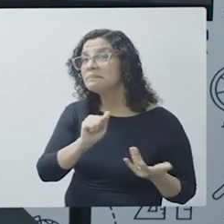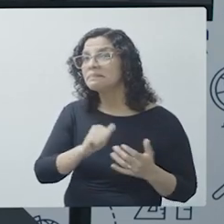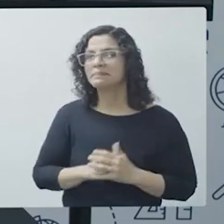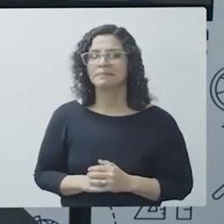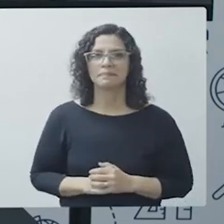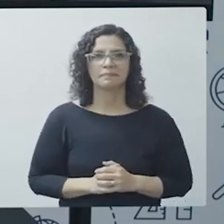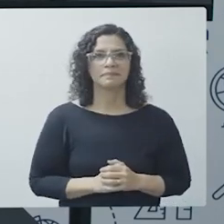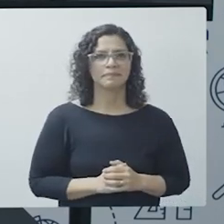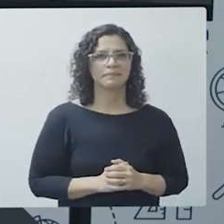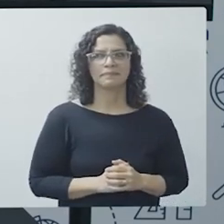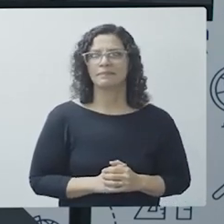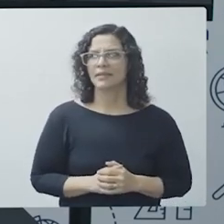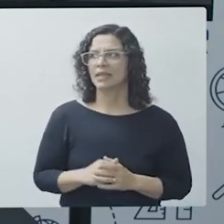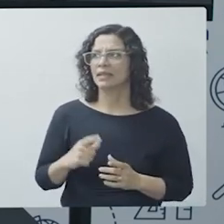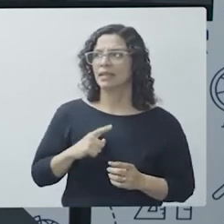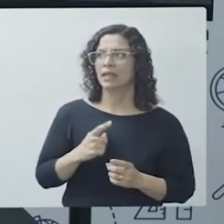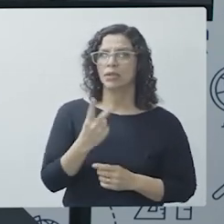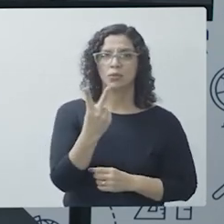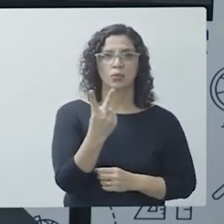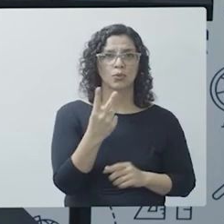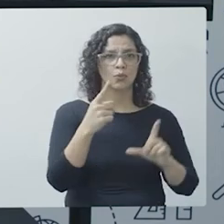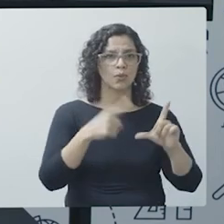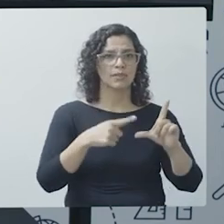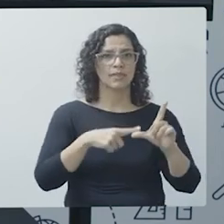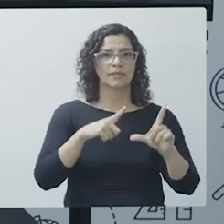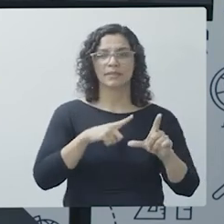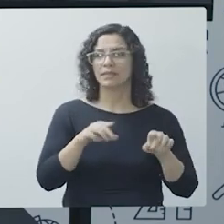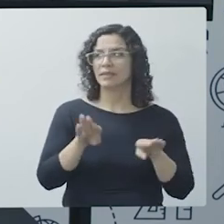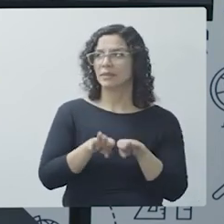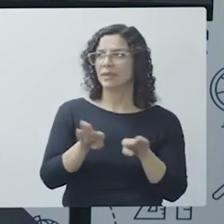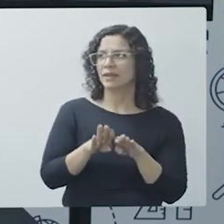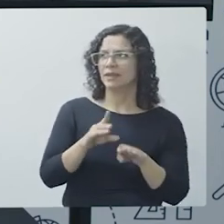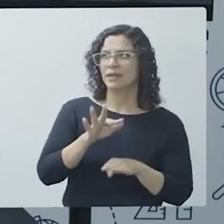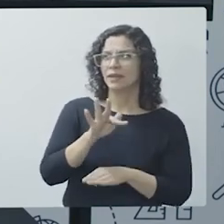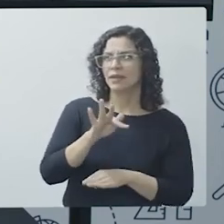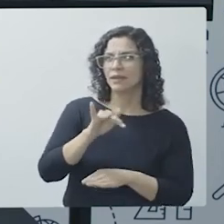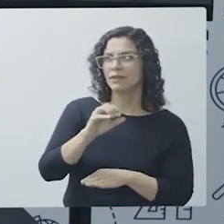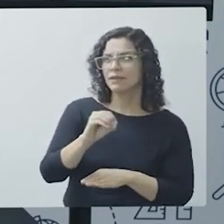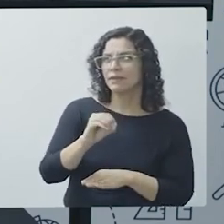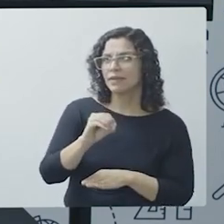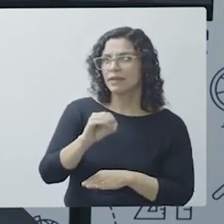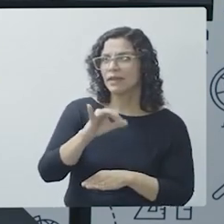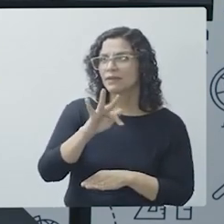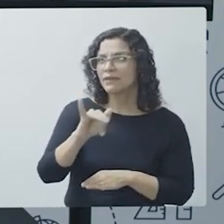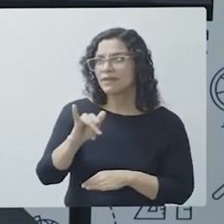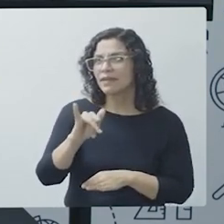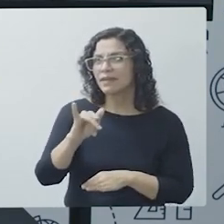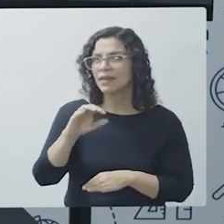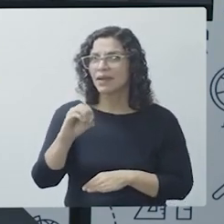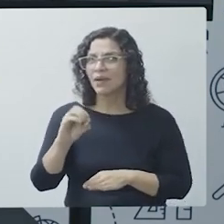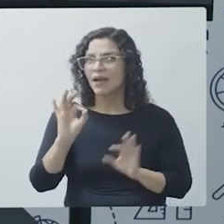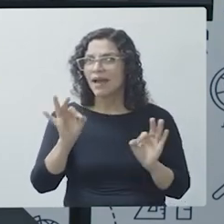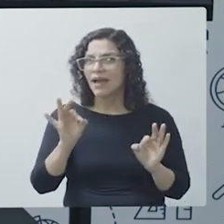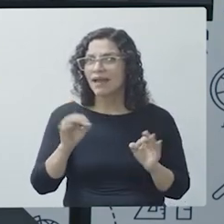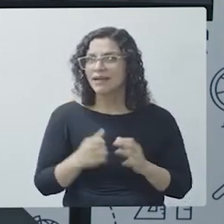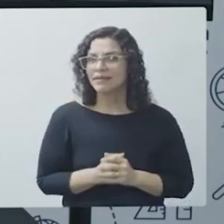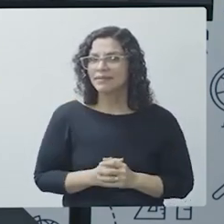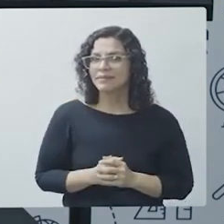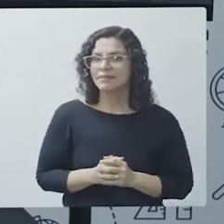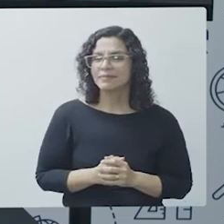Desa. Eu tenho essas duas letras. Será que é fi?